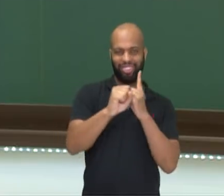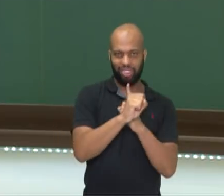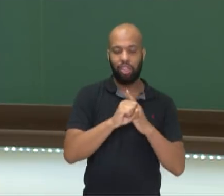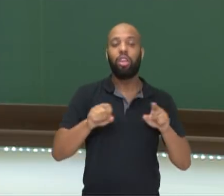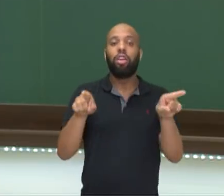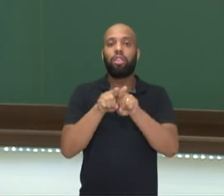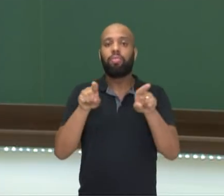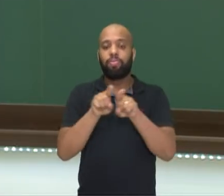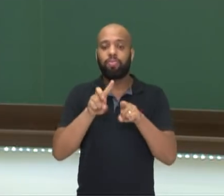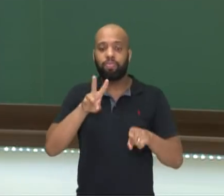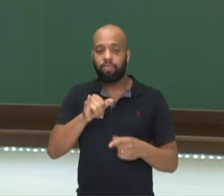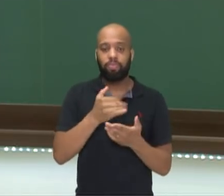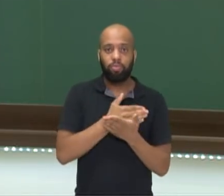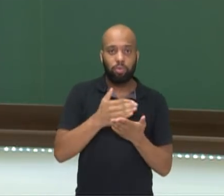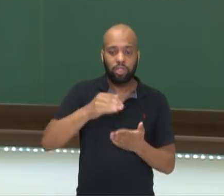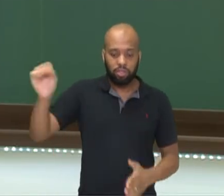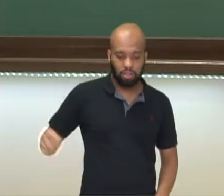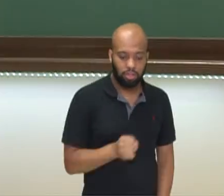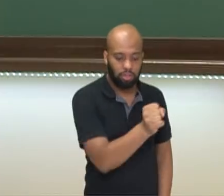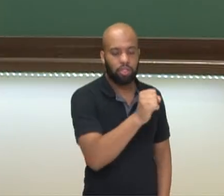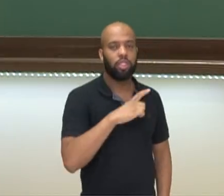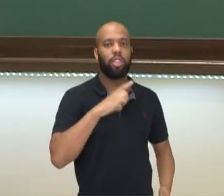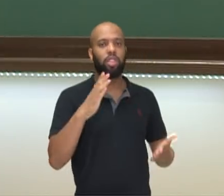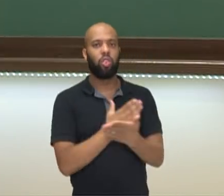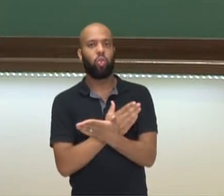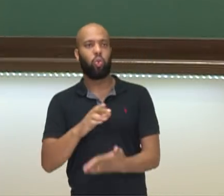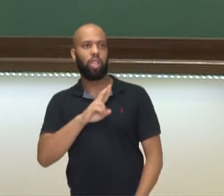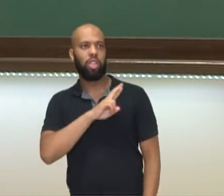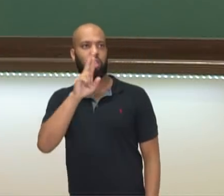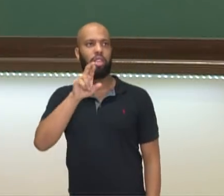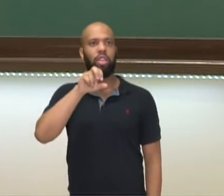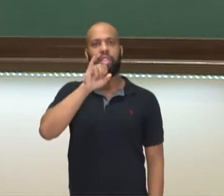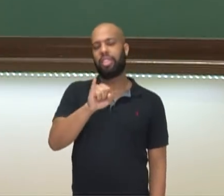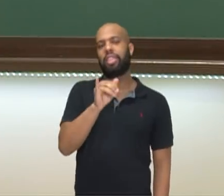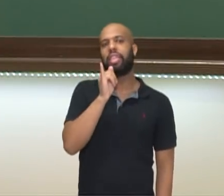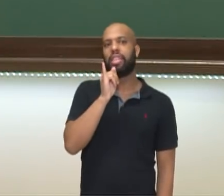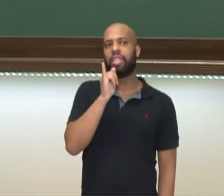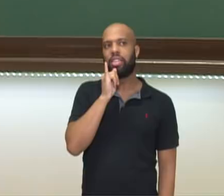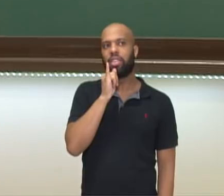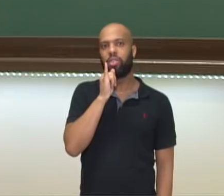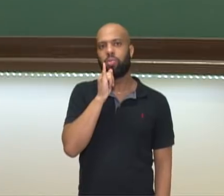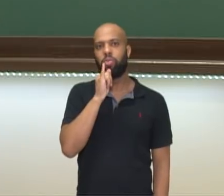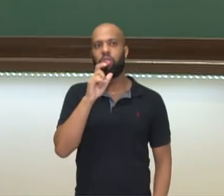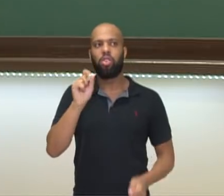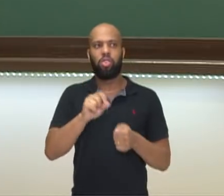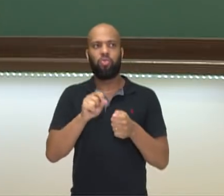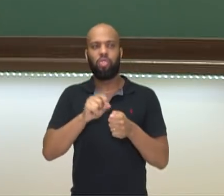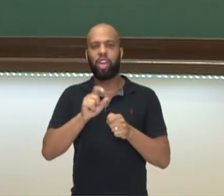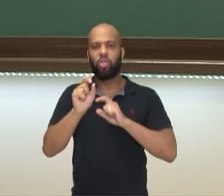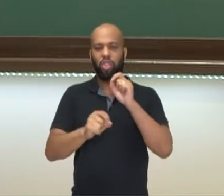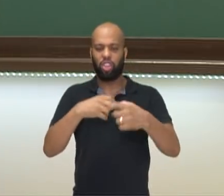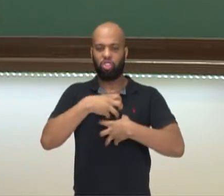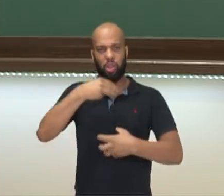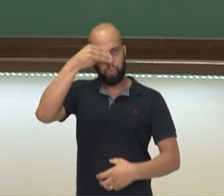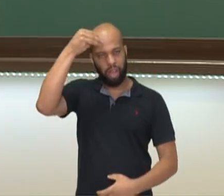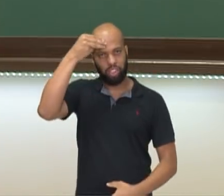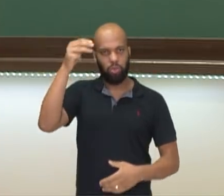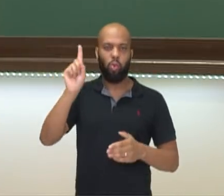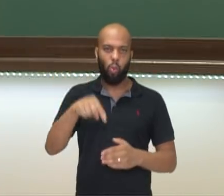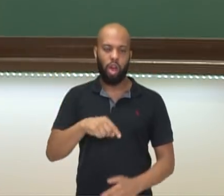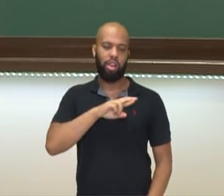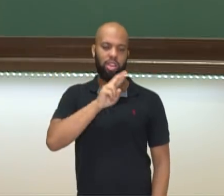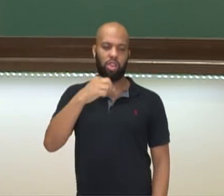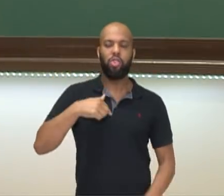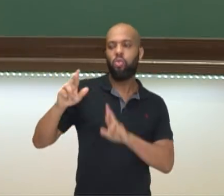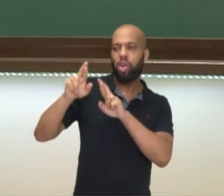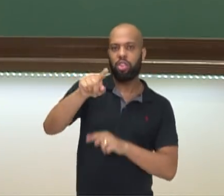ou iniciar também as pessoas em determinada religião, quando são, por exemplo, batismos religiosos. Espero que vocês tenham